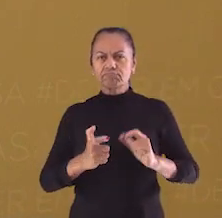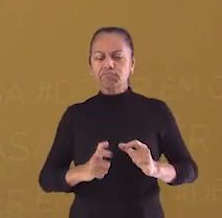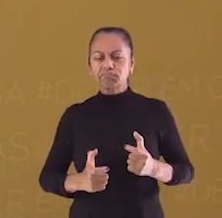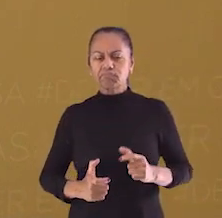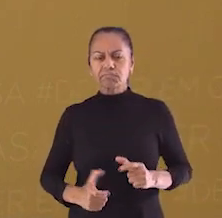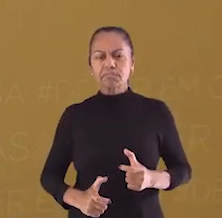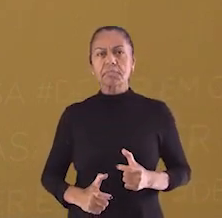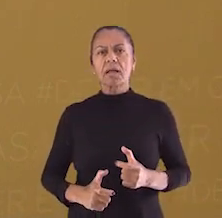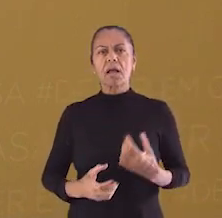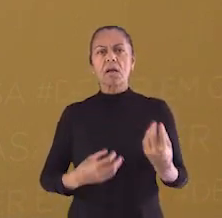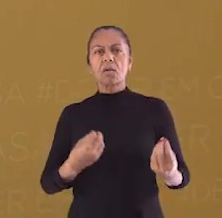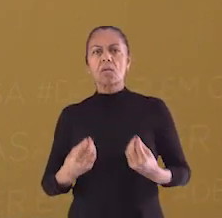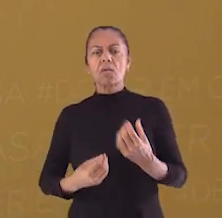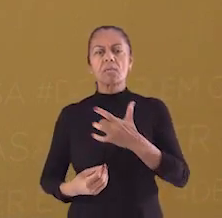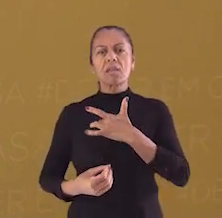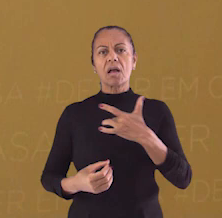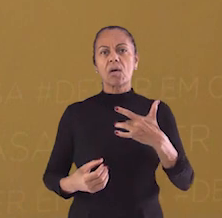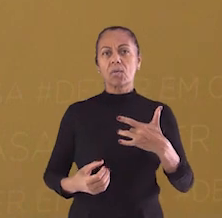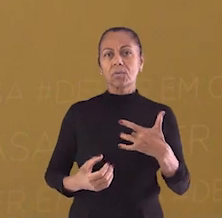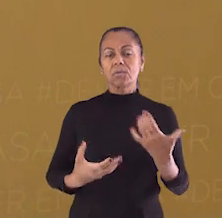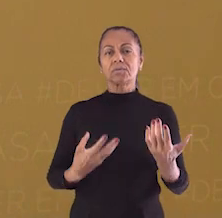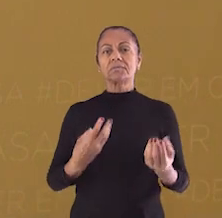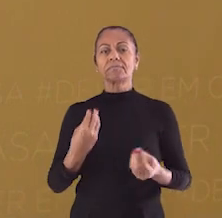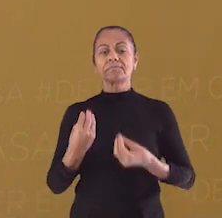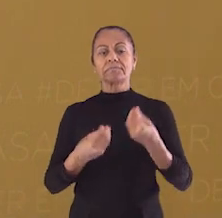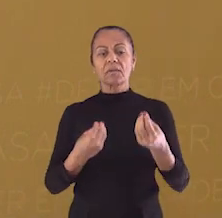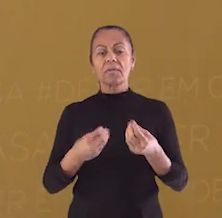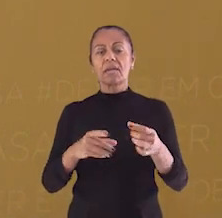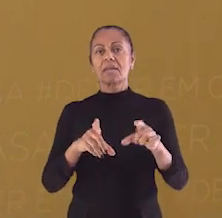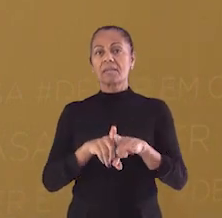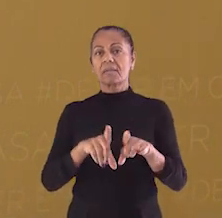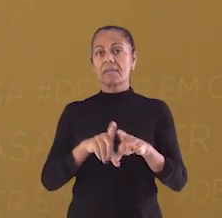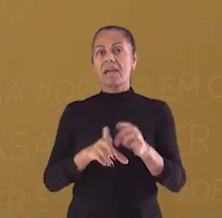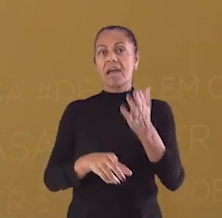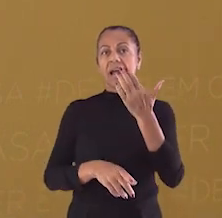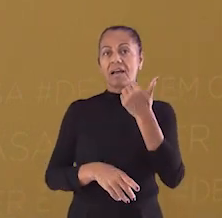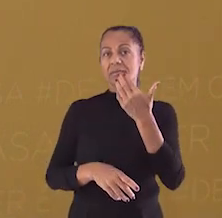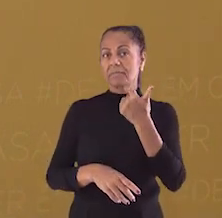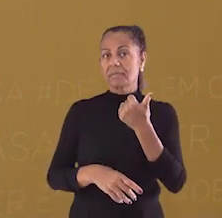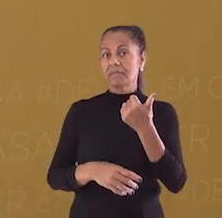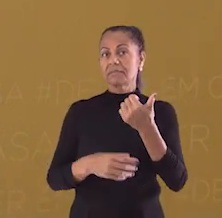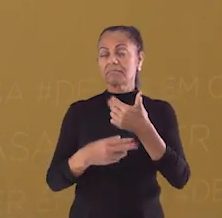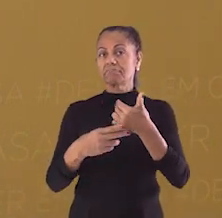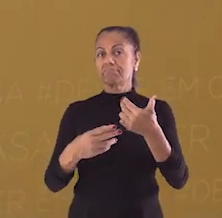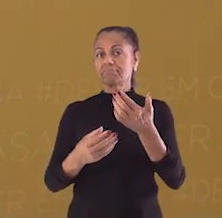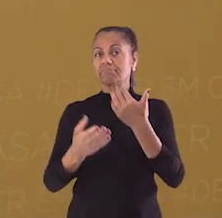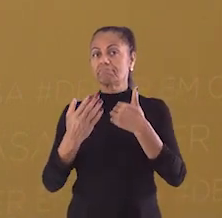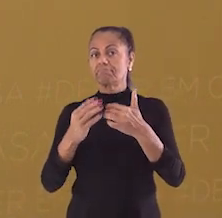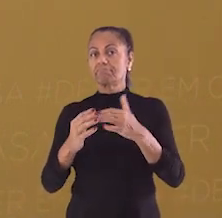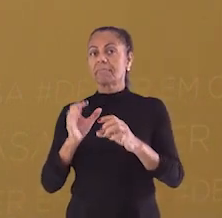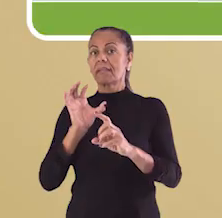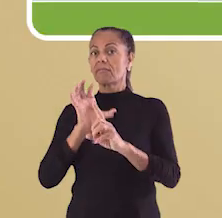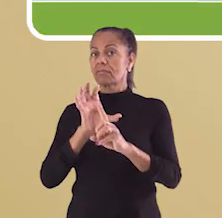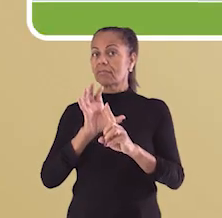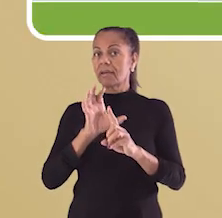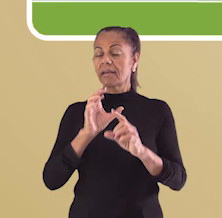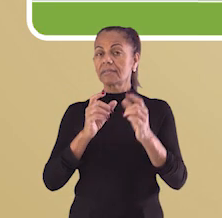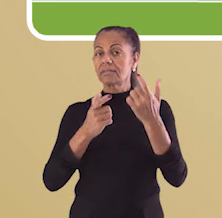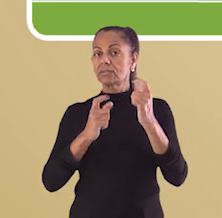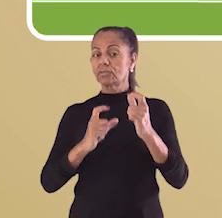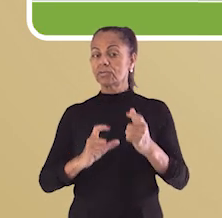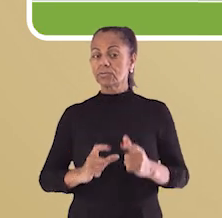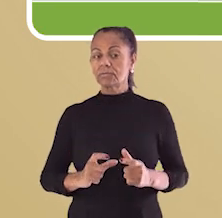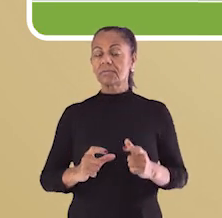cada indivíduo, né? Vimos que as relações familiares podem influenciar no surgimento dos distúrbios. Vimos